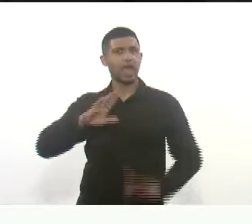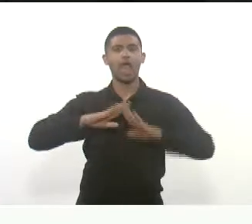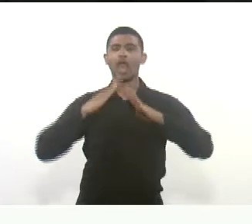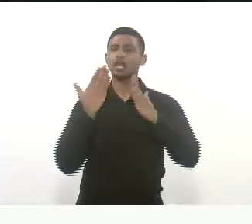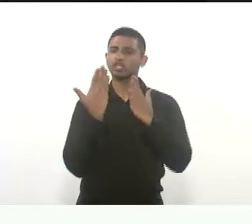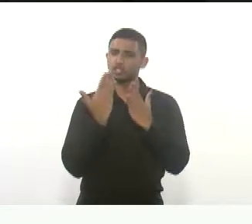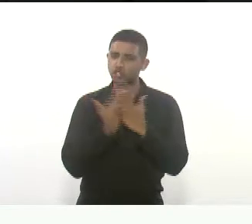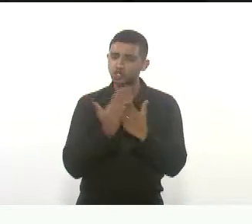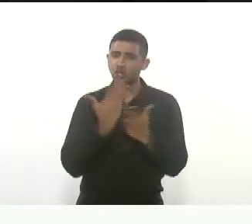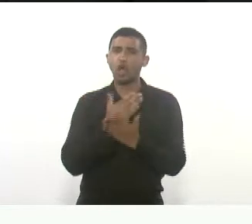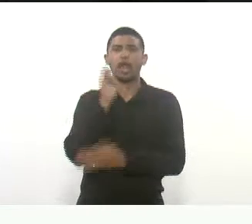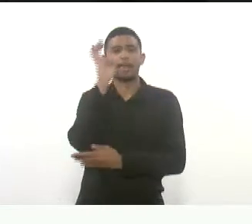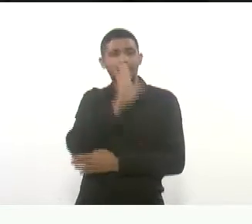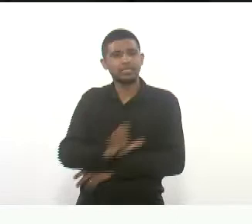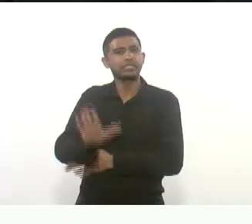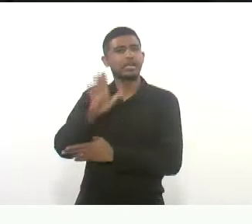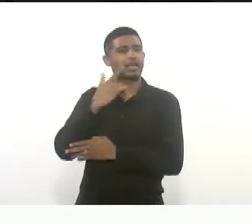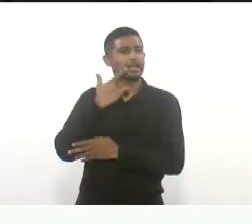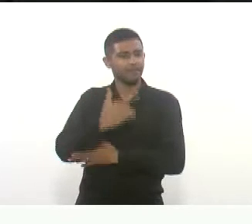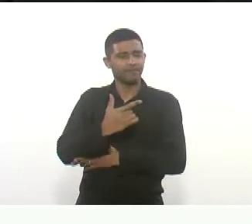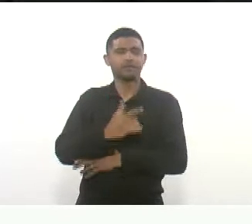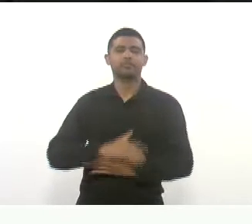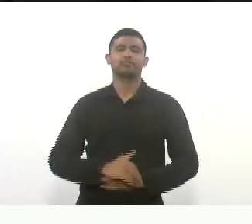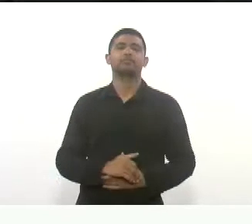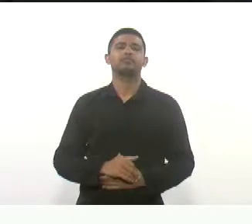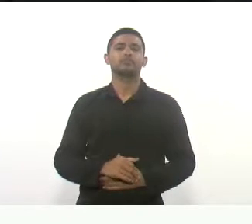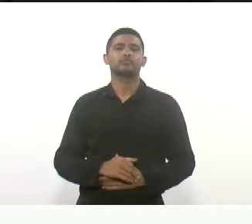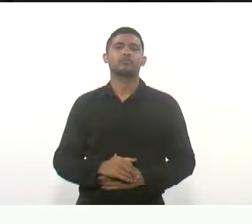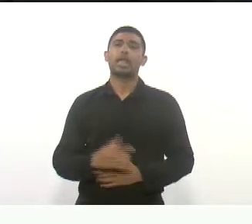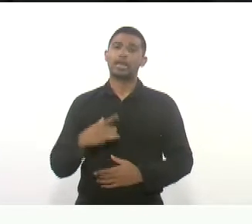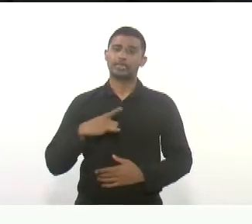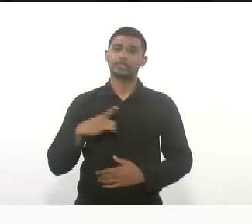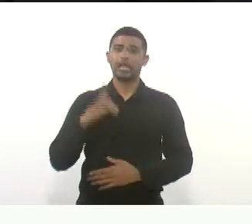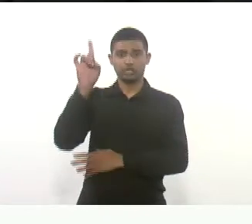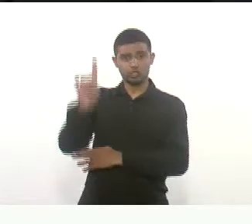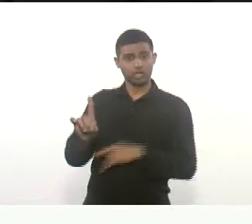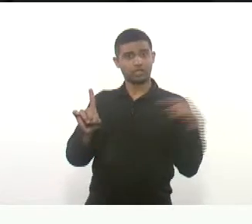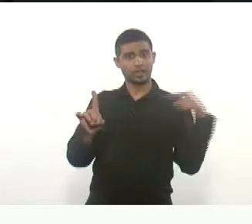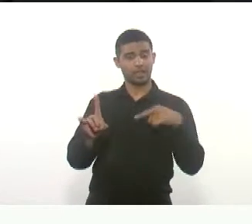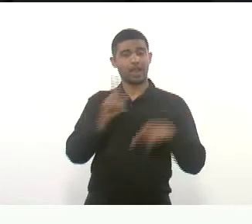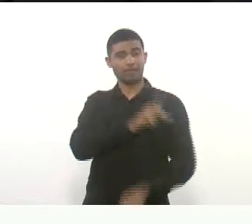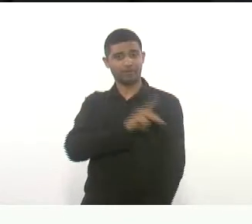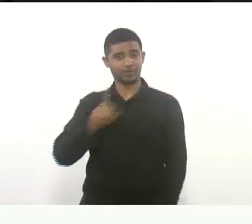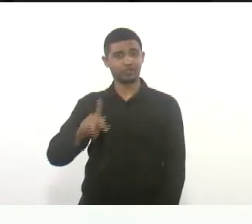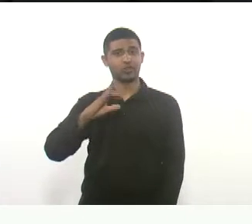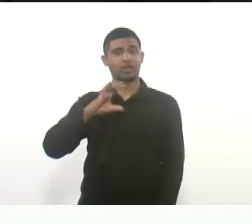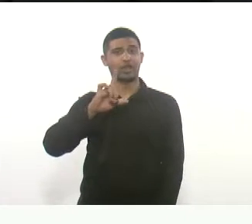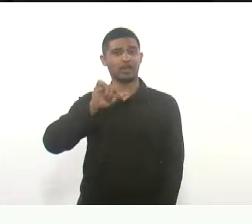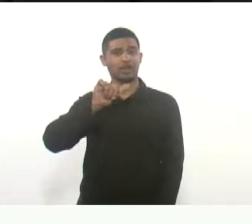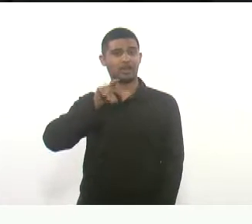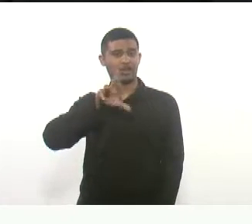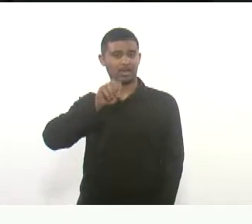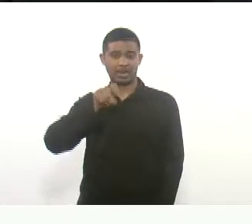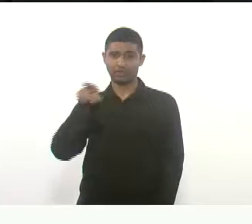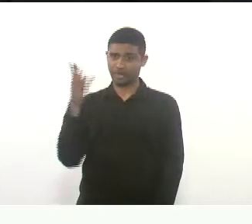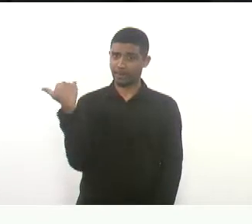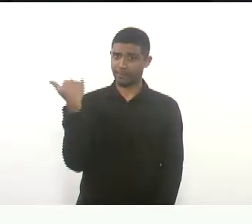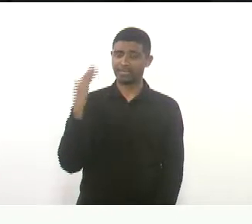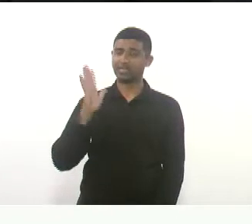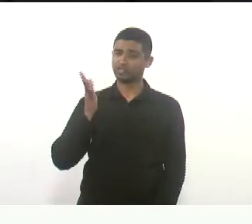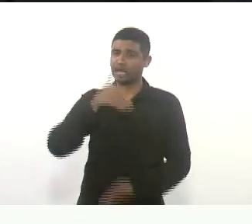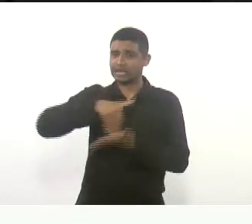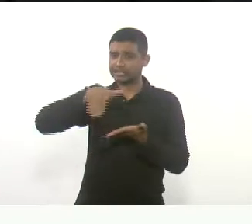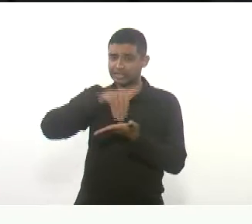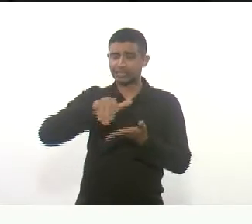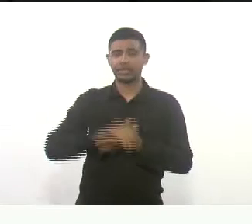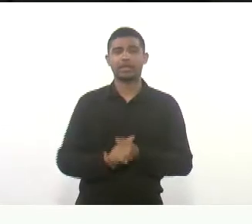Pública e de Empresas, da FGV do Rio. O CEIP é dirigido pela professora Cláudia Coxim, que foi secretária municipal de Educação do Rio, inclusive